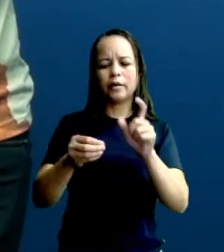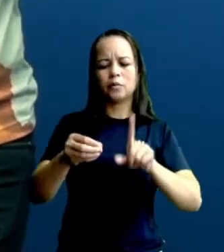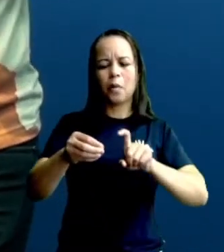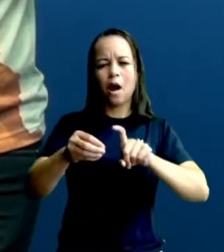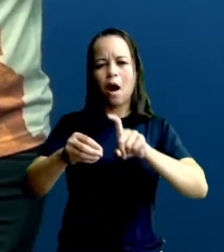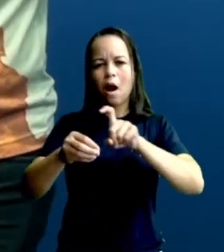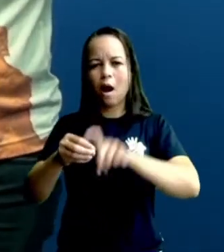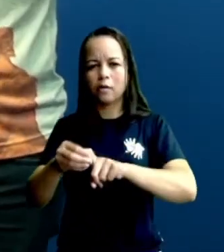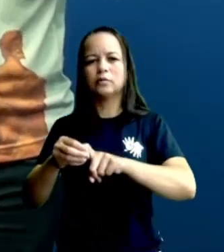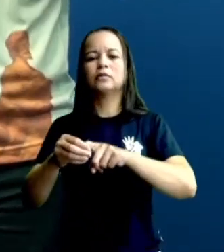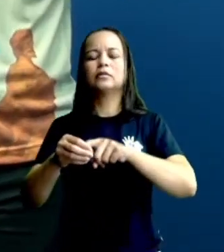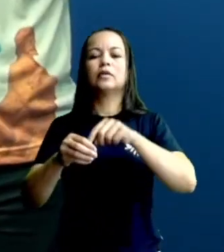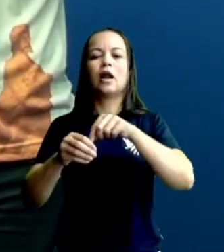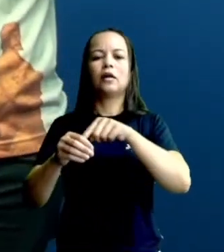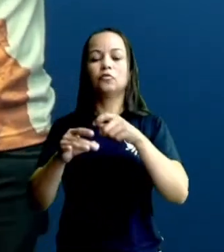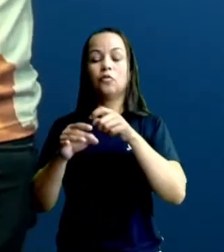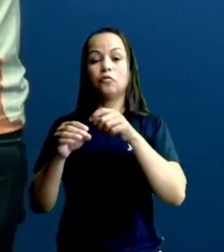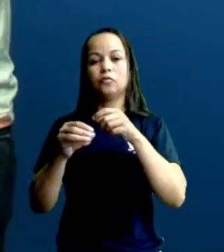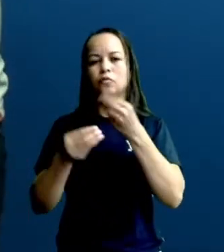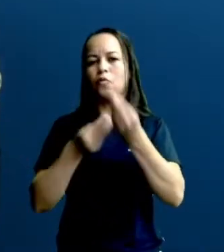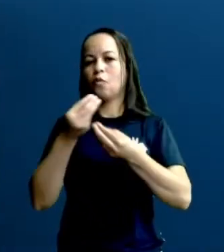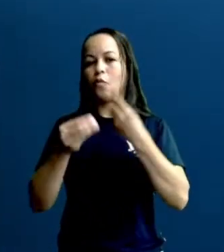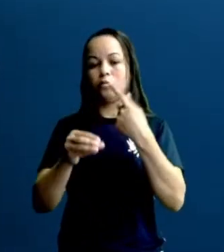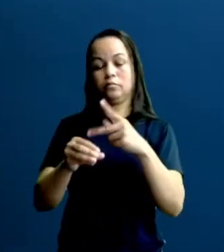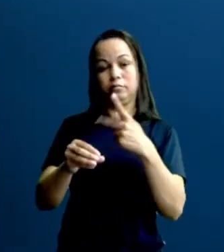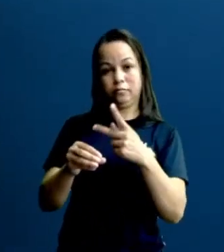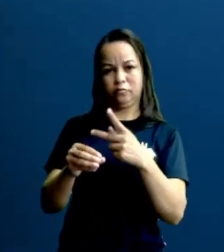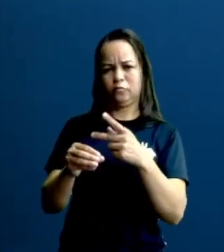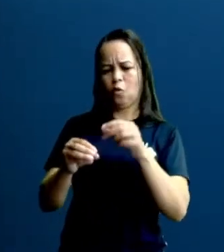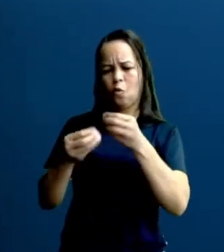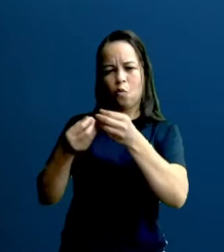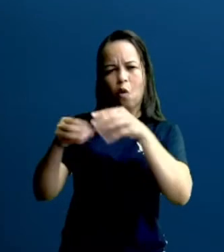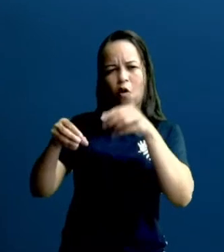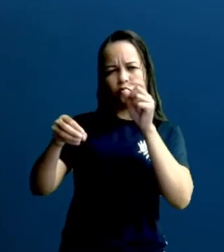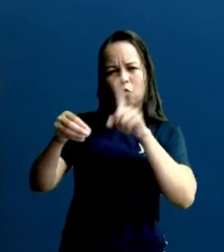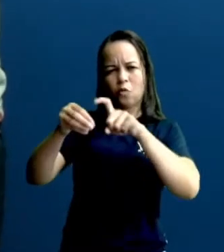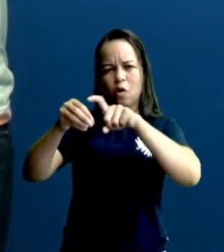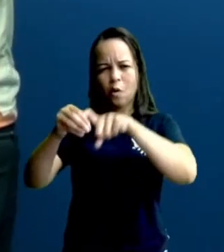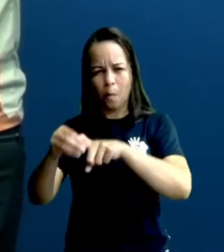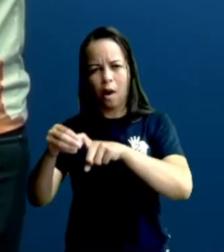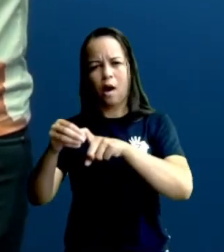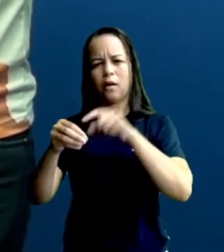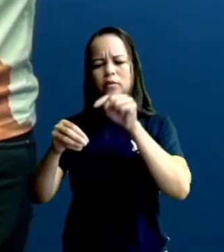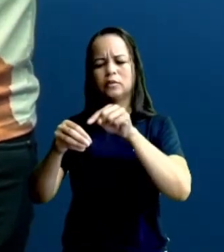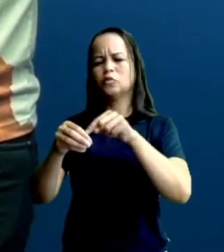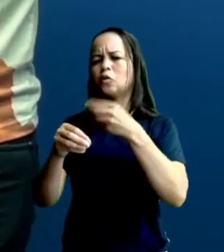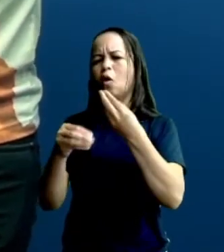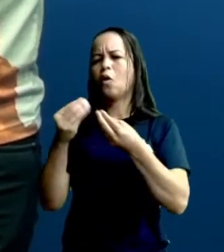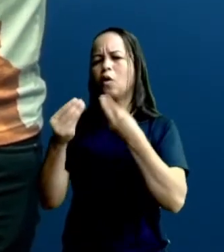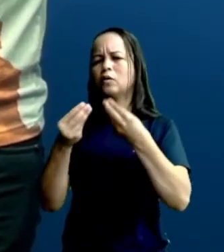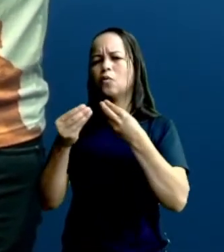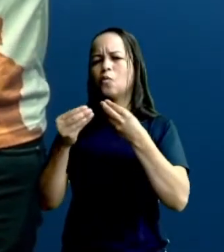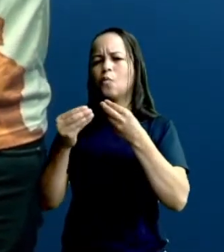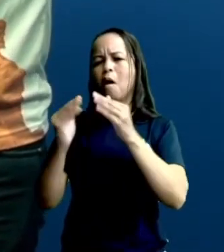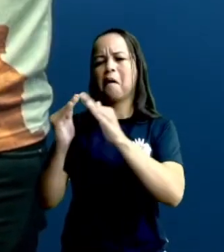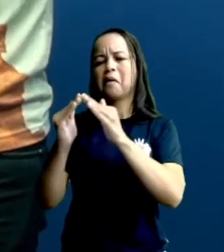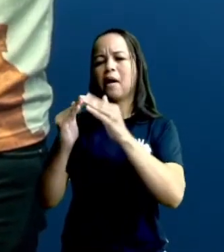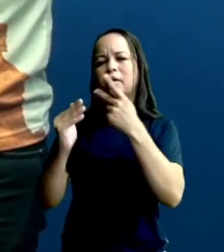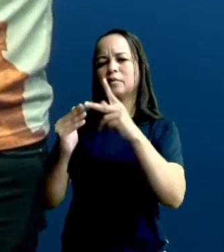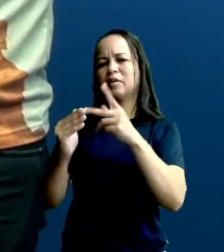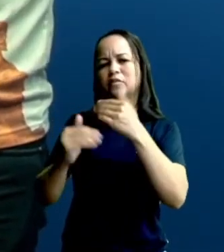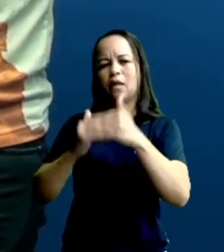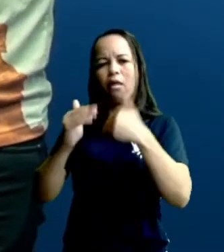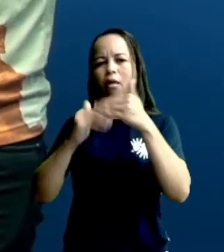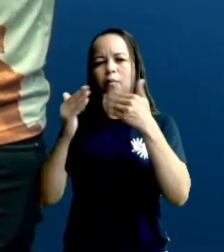entrar no óvulo, como se o óvulo fosse apenas um local que você vai ser uma nova morada para você se